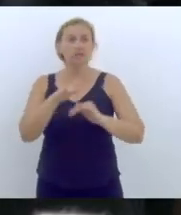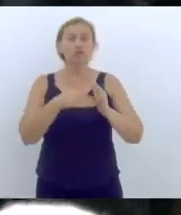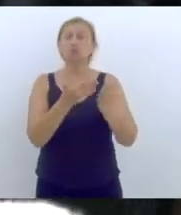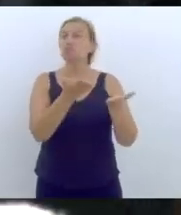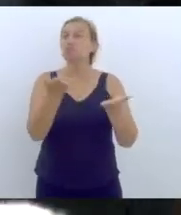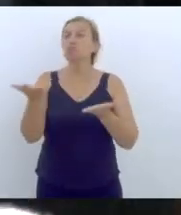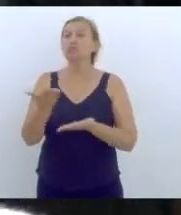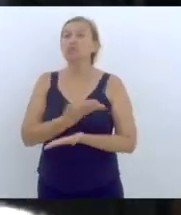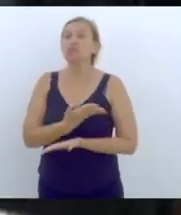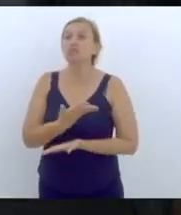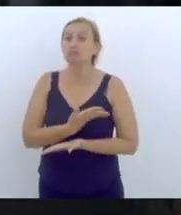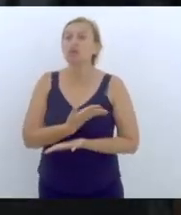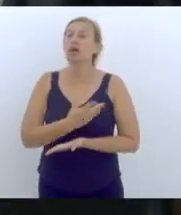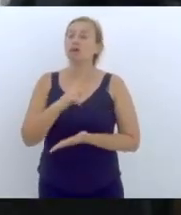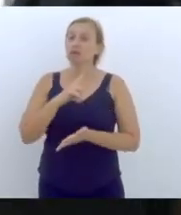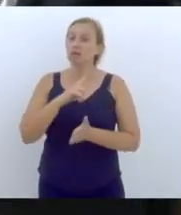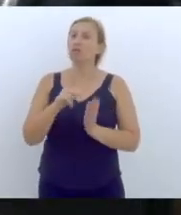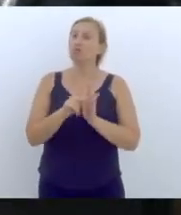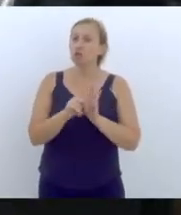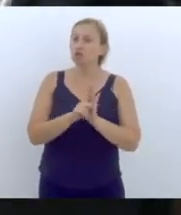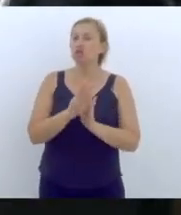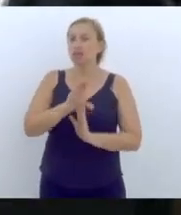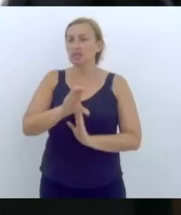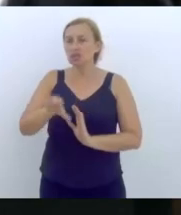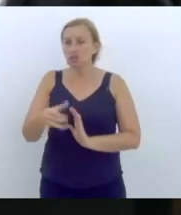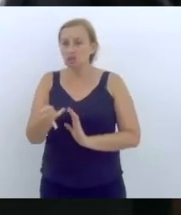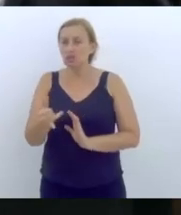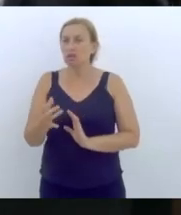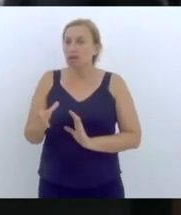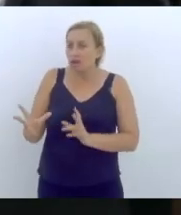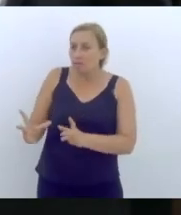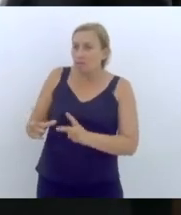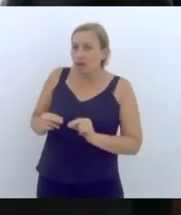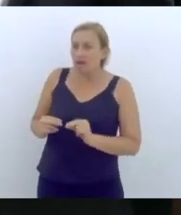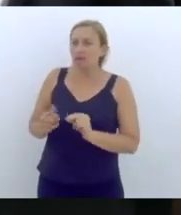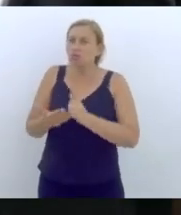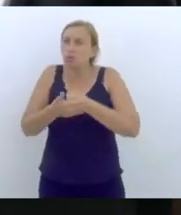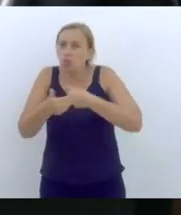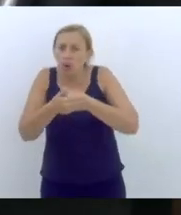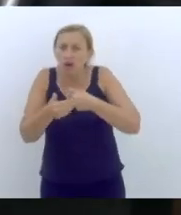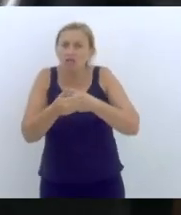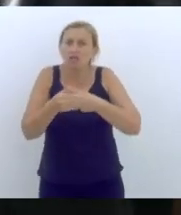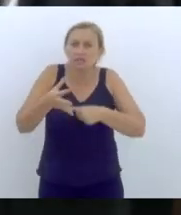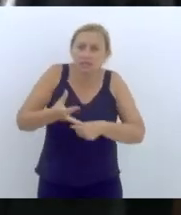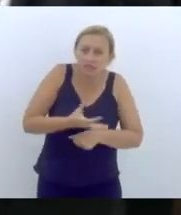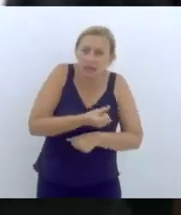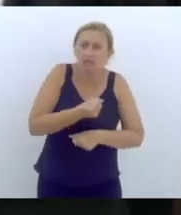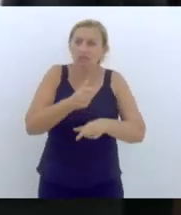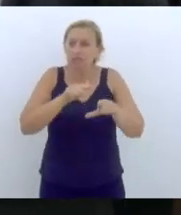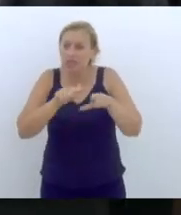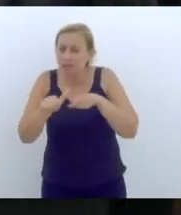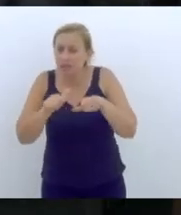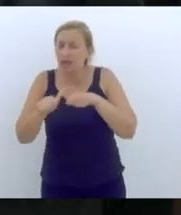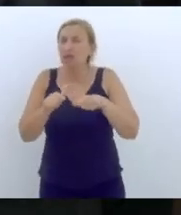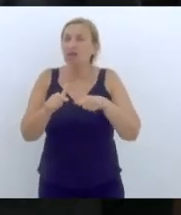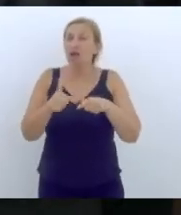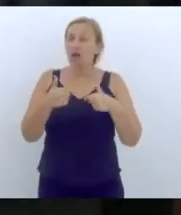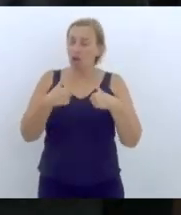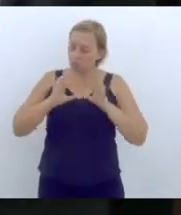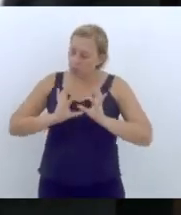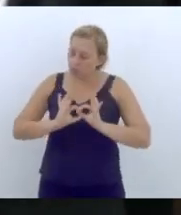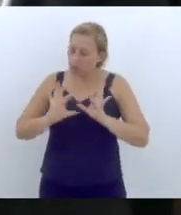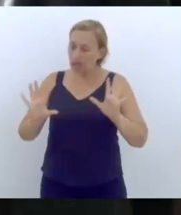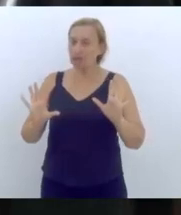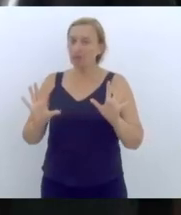colegas. Se tem um projeto no âmbito da CCJ que merece um carinho de ser salvo, de ser trabalhado, eu estou aberto